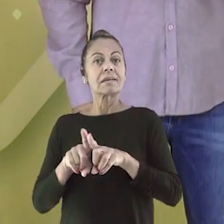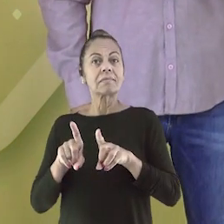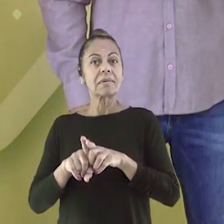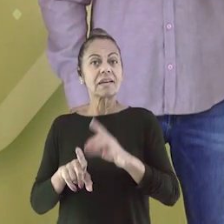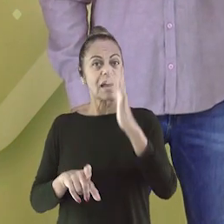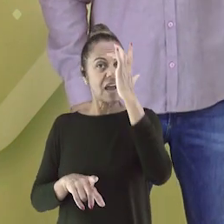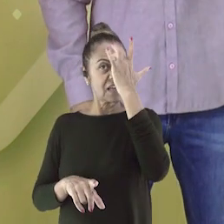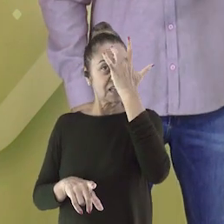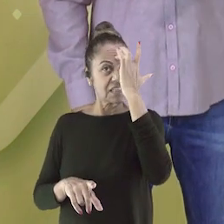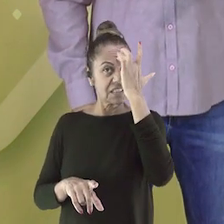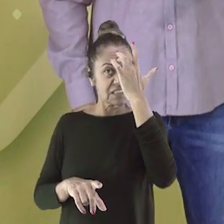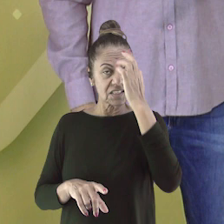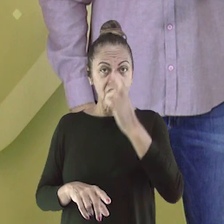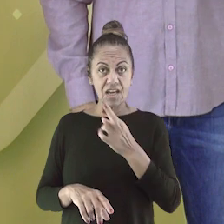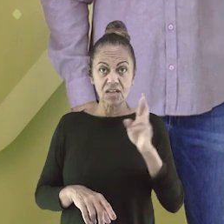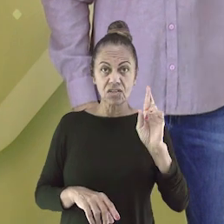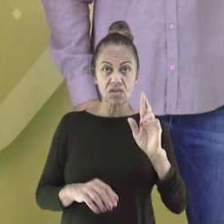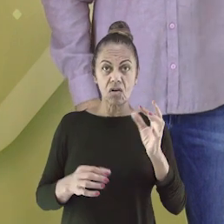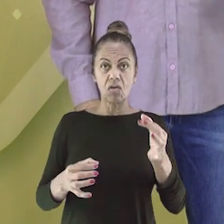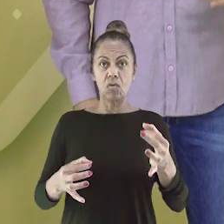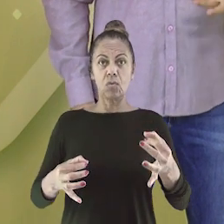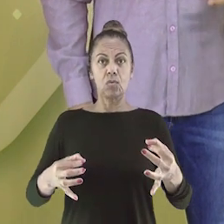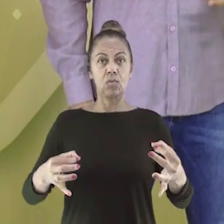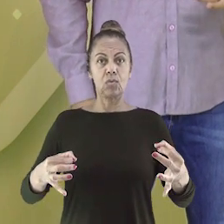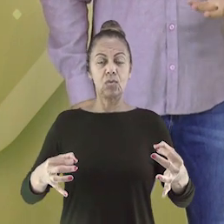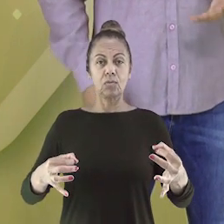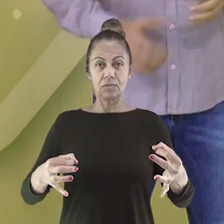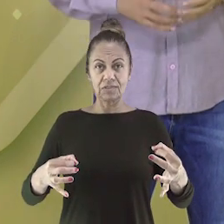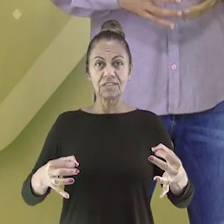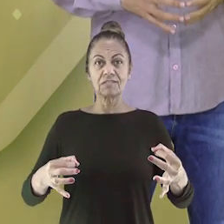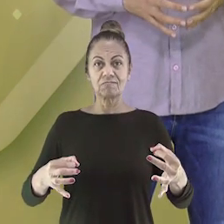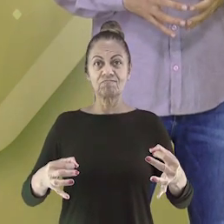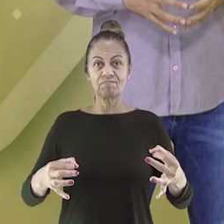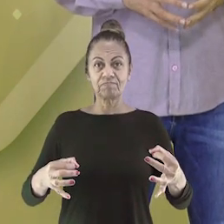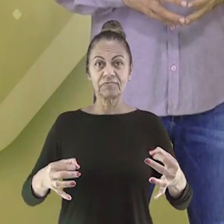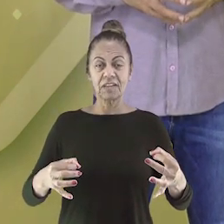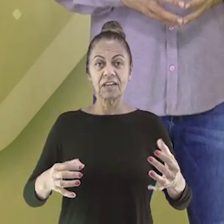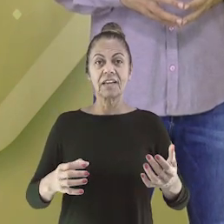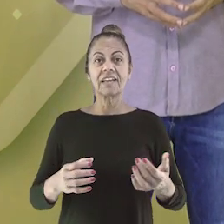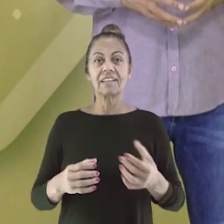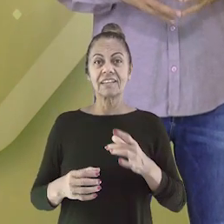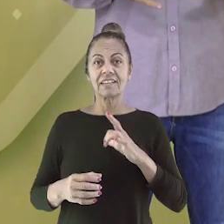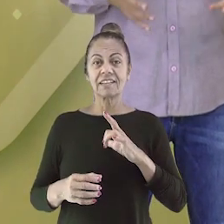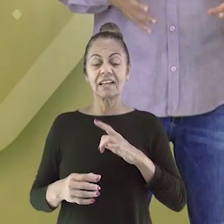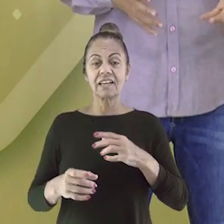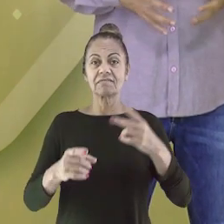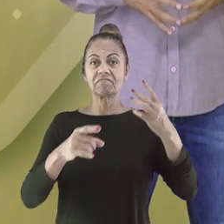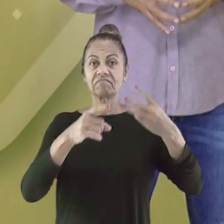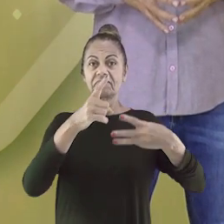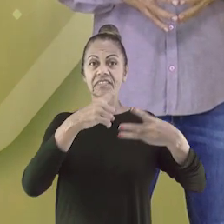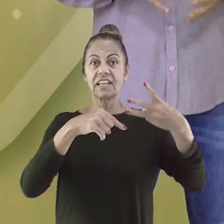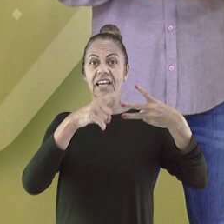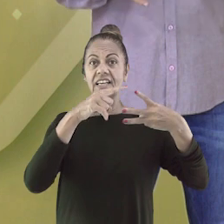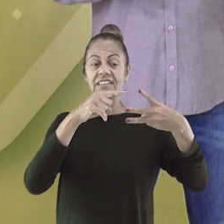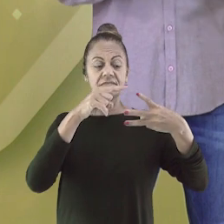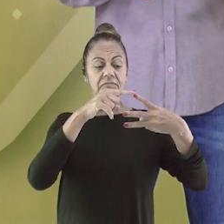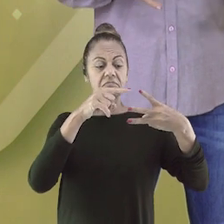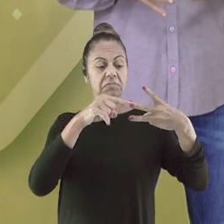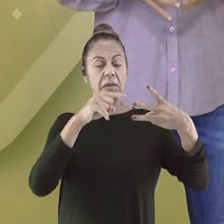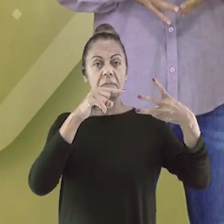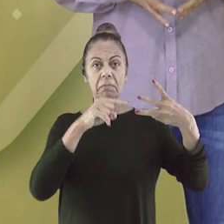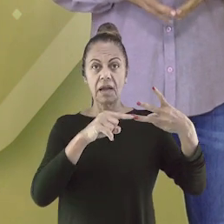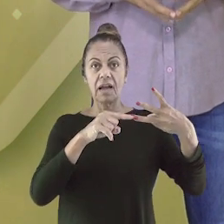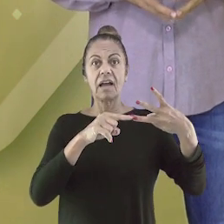outra religião com muita presença é o budismo, que tem como texto religioso escrito a Tripitaka. A palavra